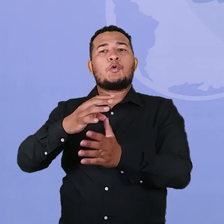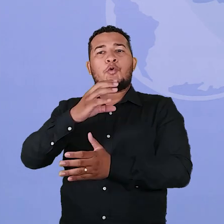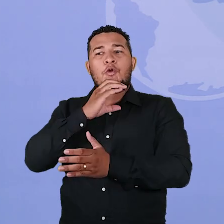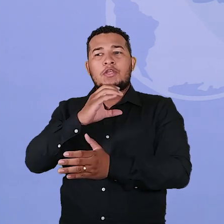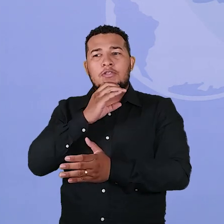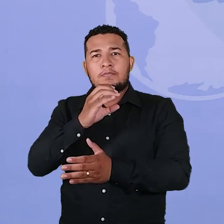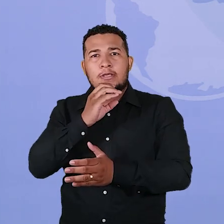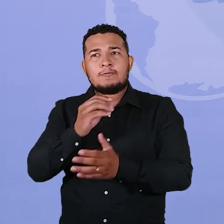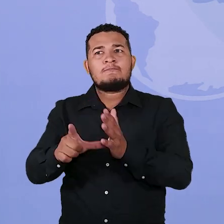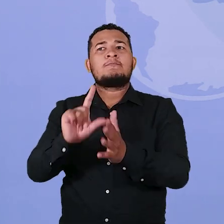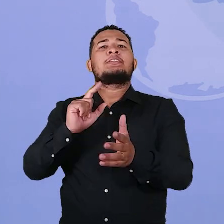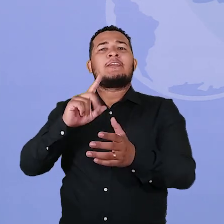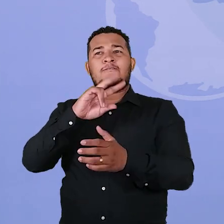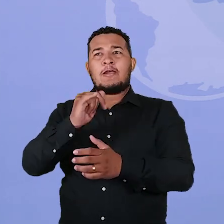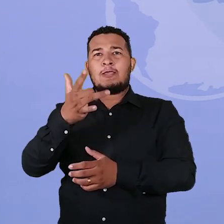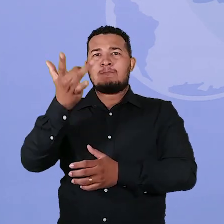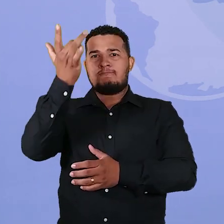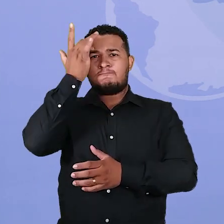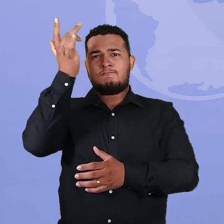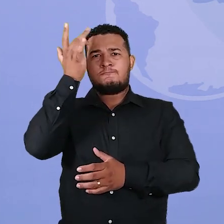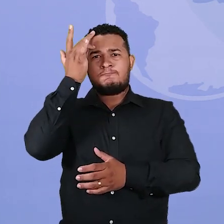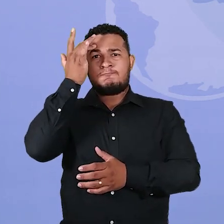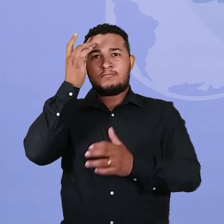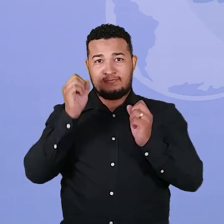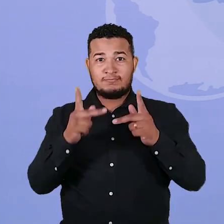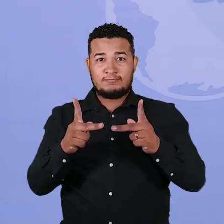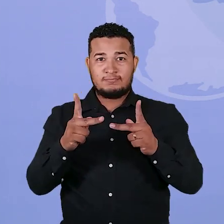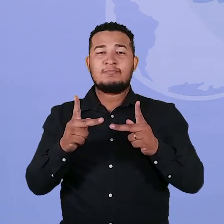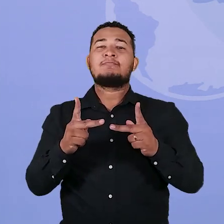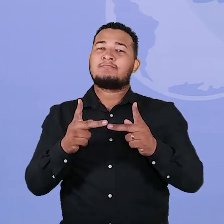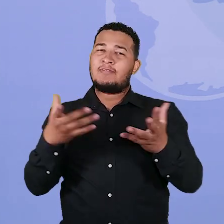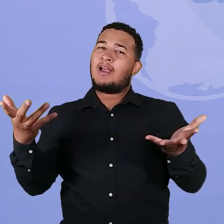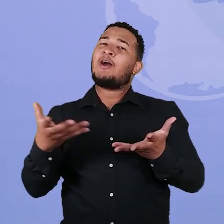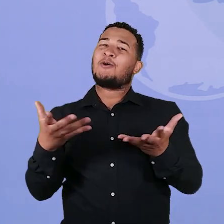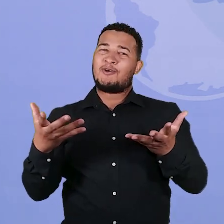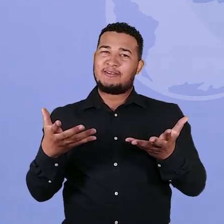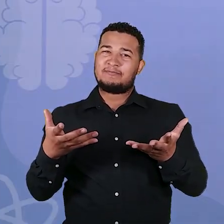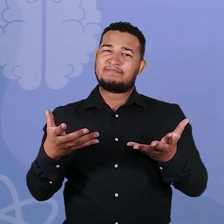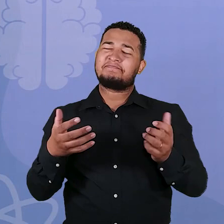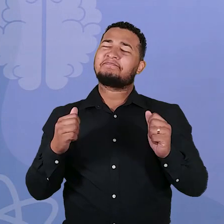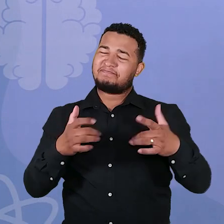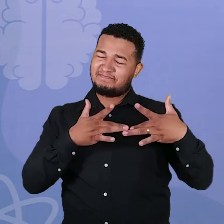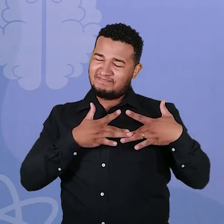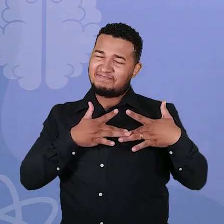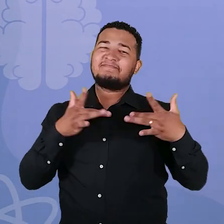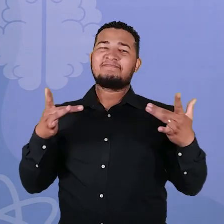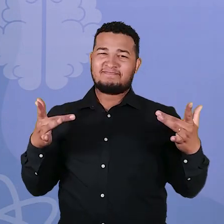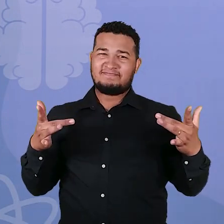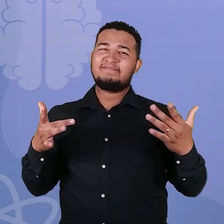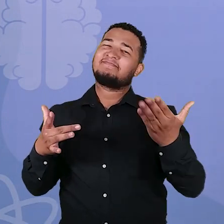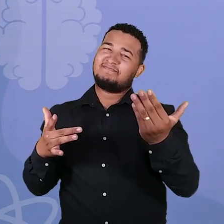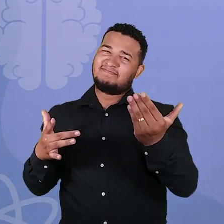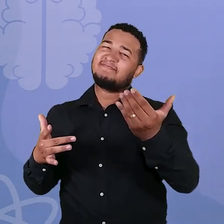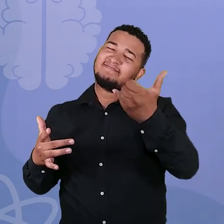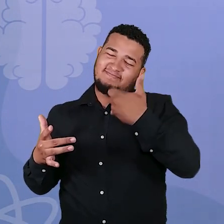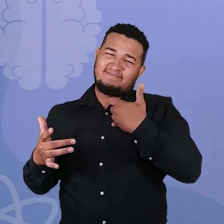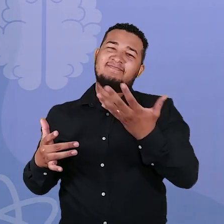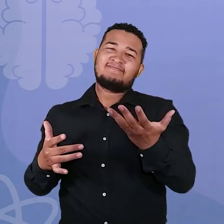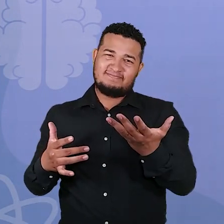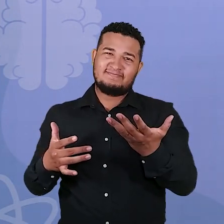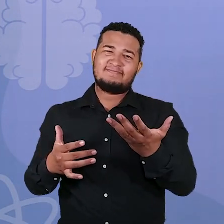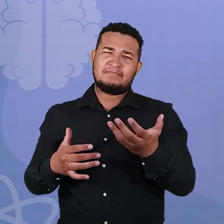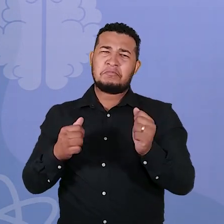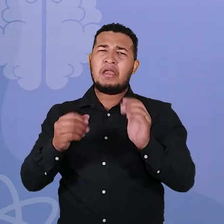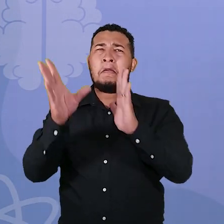conhecimentos prévios que você vai ficar fera tudo bem agora e abre o seu coração